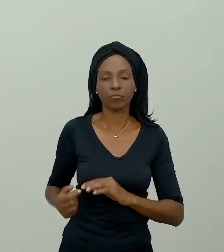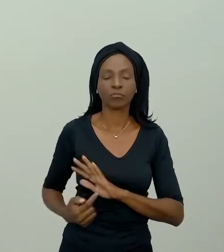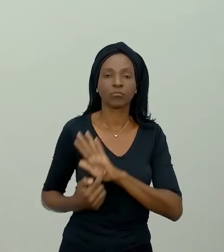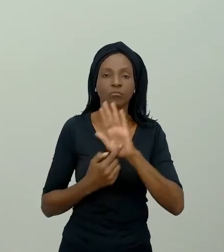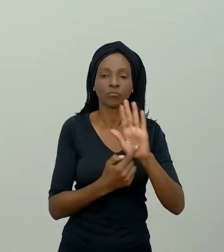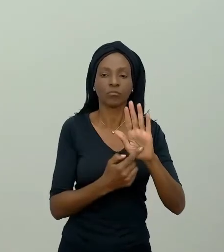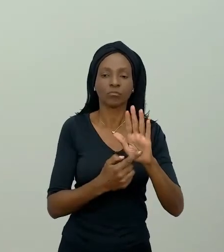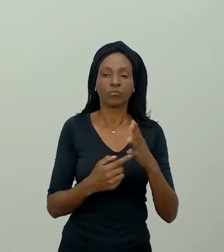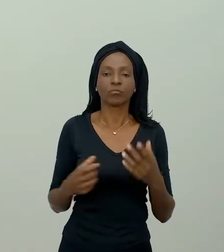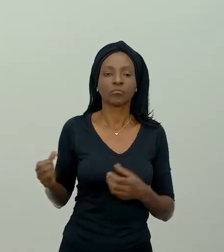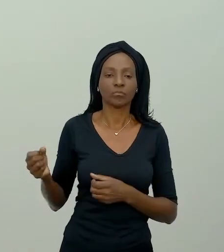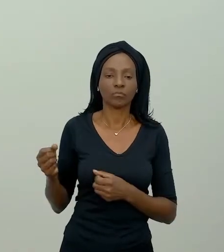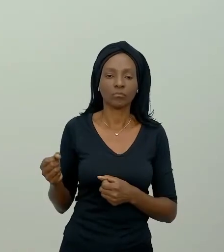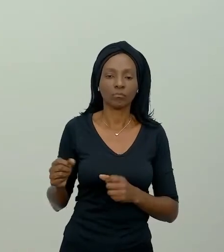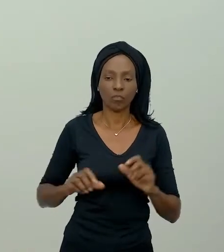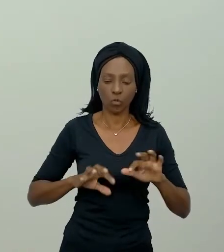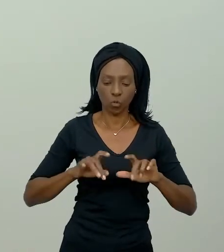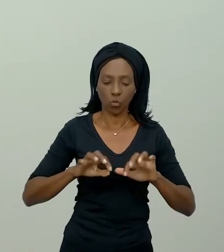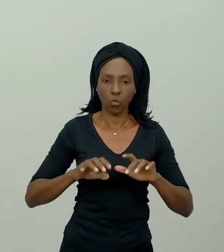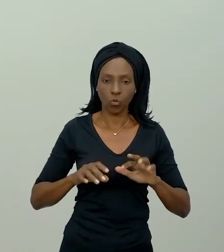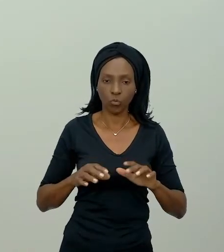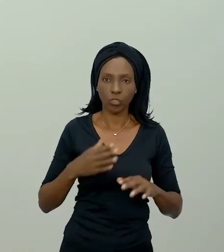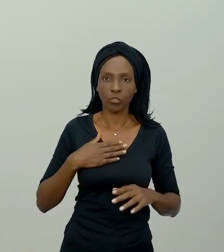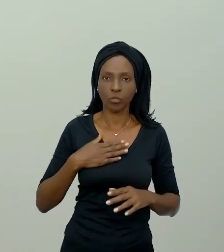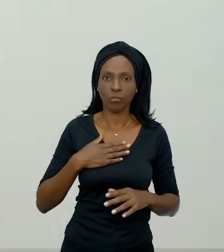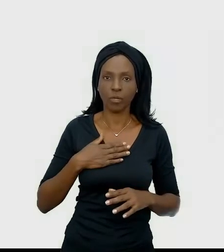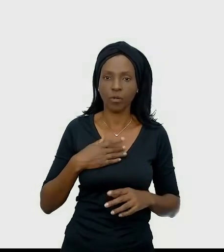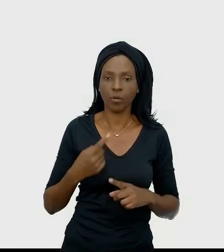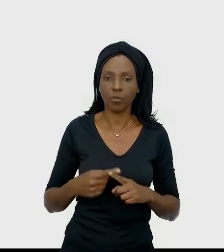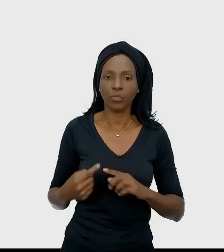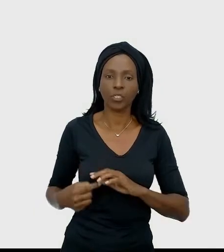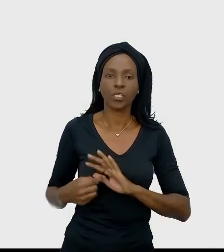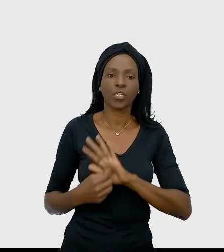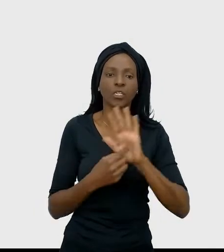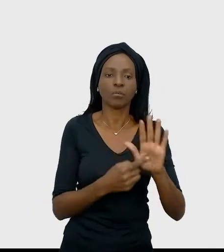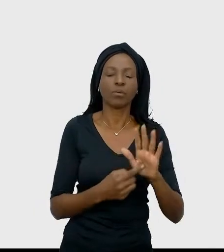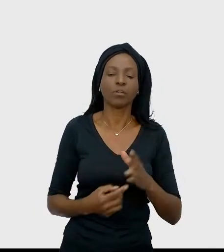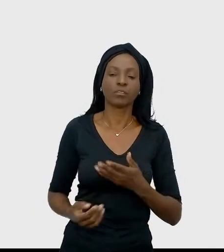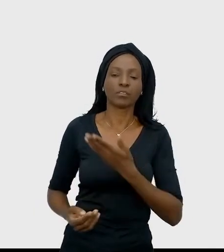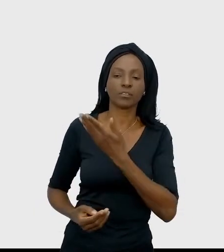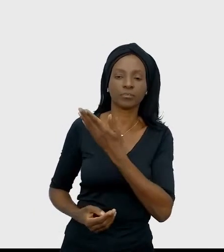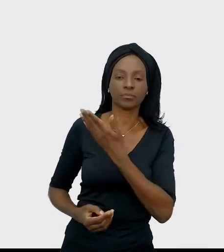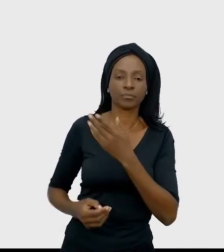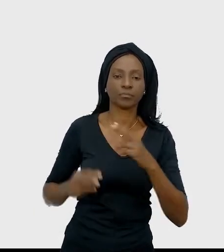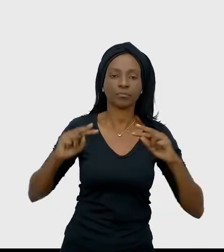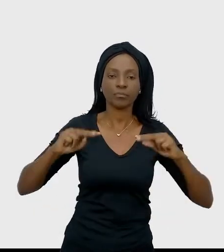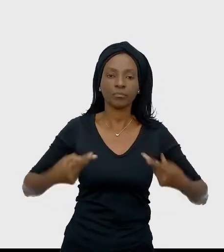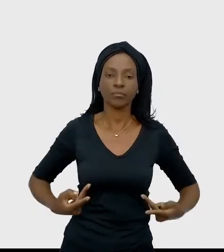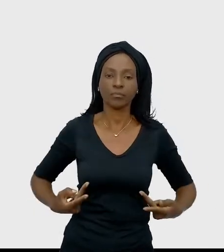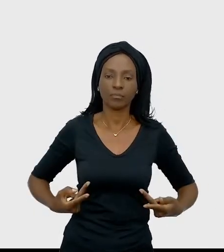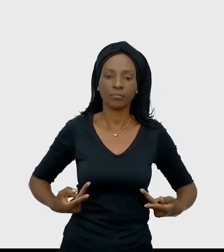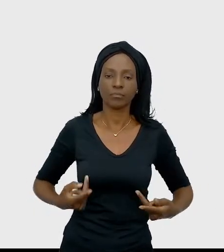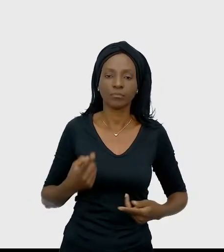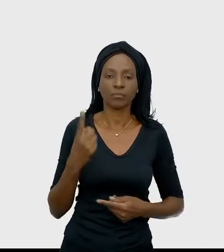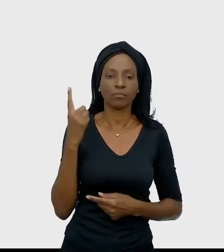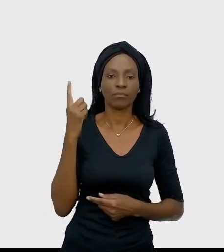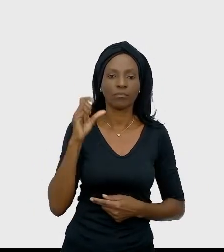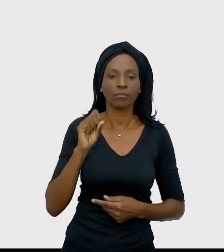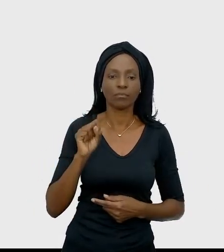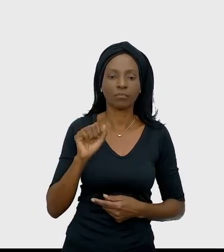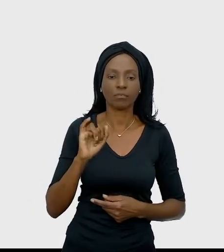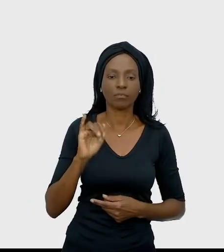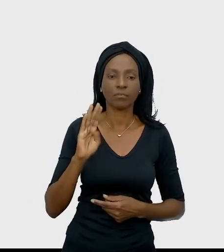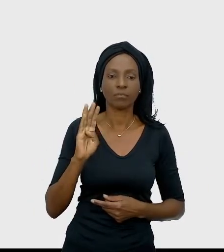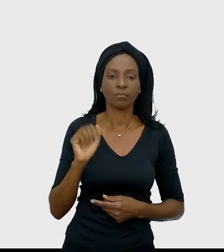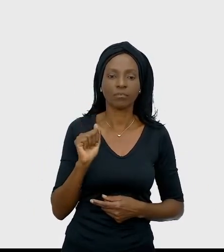meu computador, porque no nosso material consta este link aqui, ó, saiba mais.